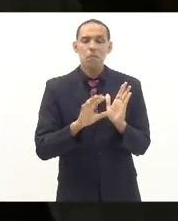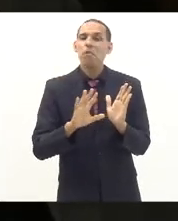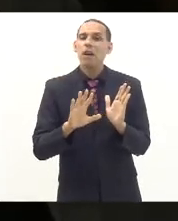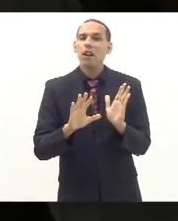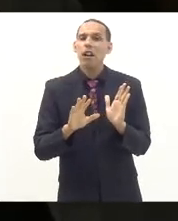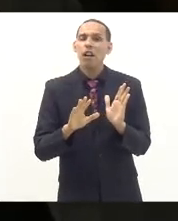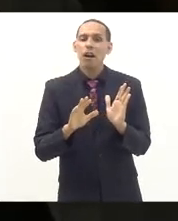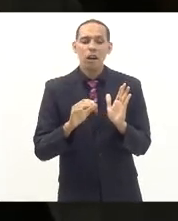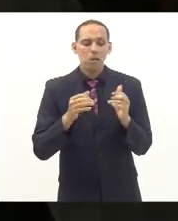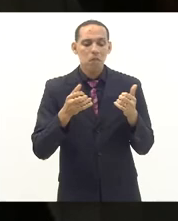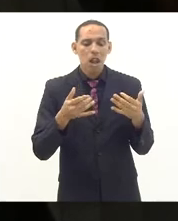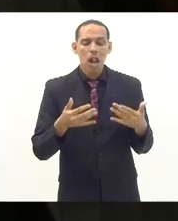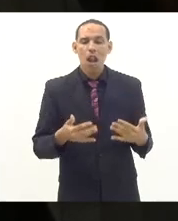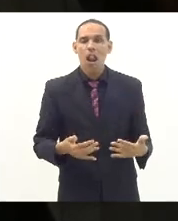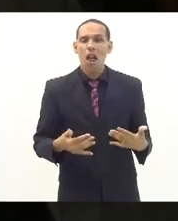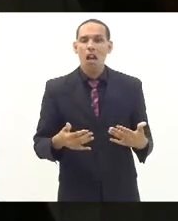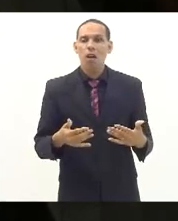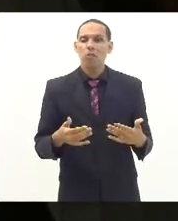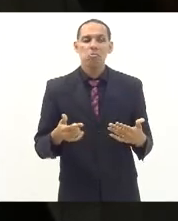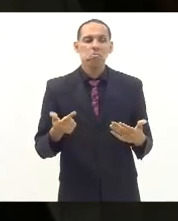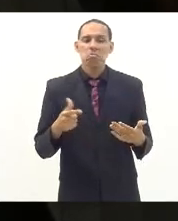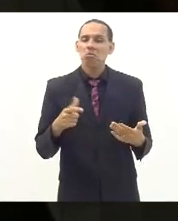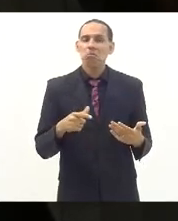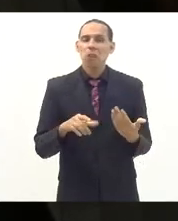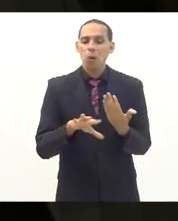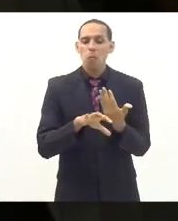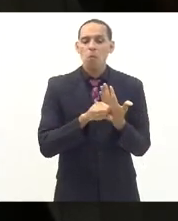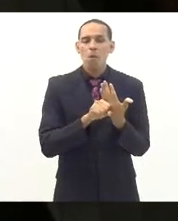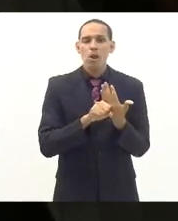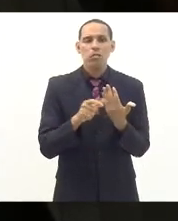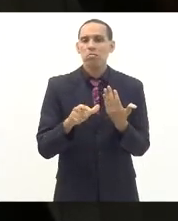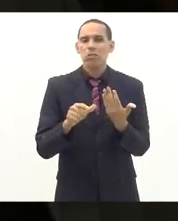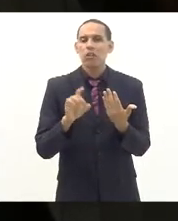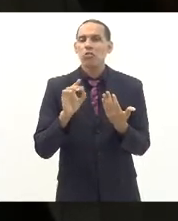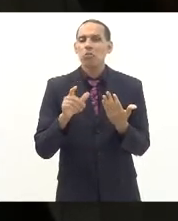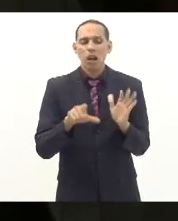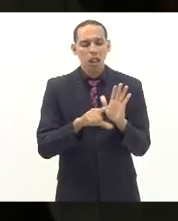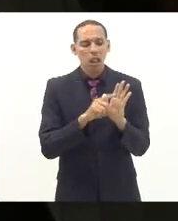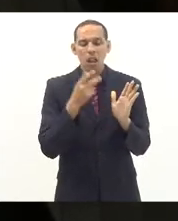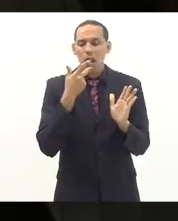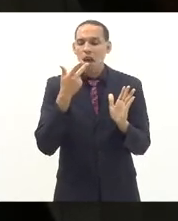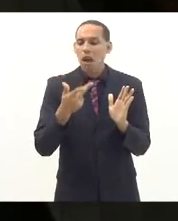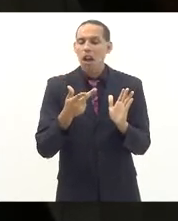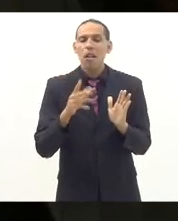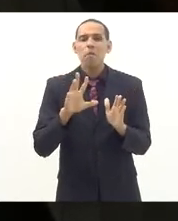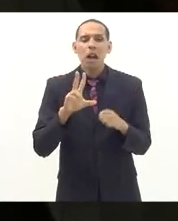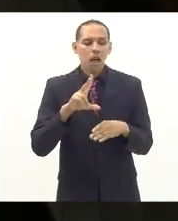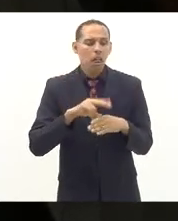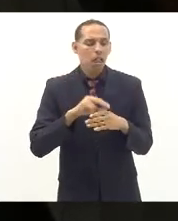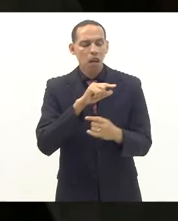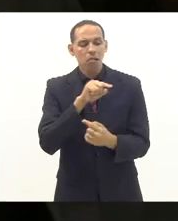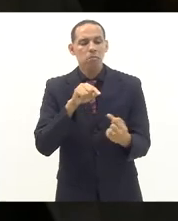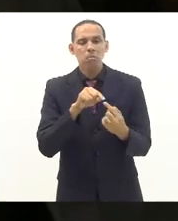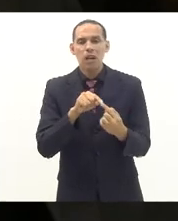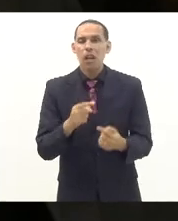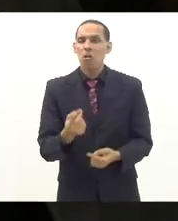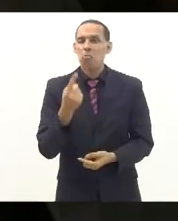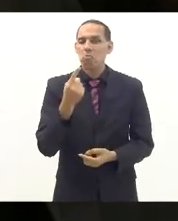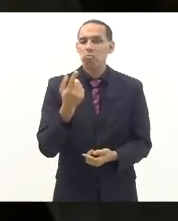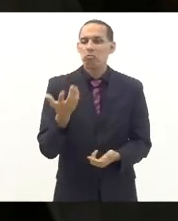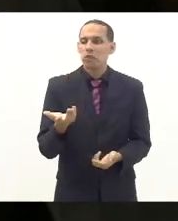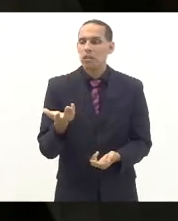parece citadas em desdobramento concreto né faz-se menção além mais dos anexos de metas da ótima anexo 1 um